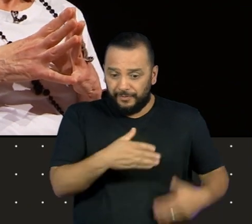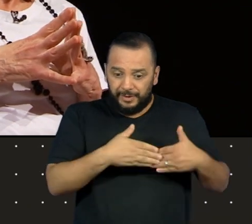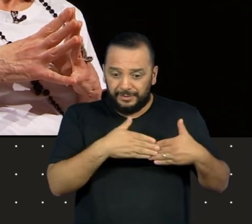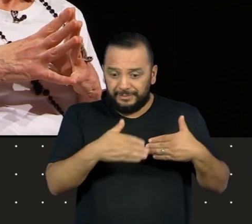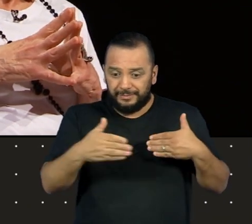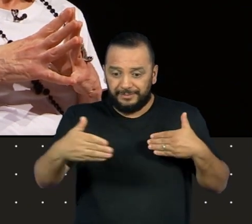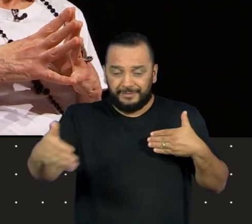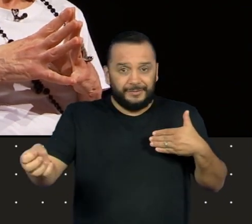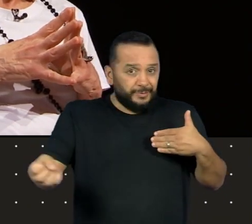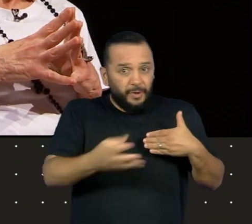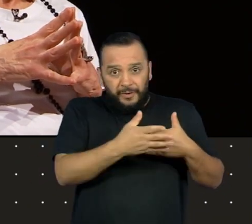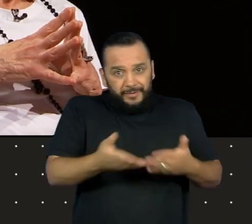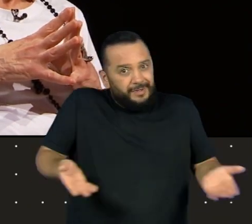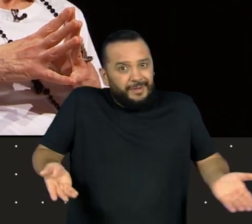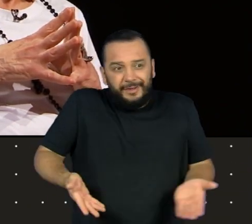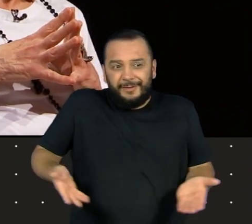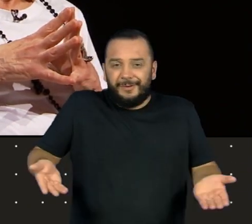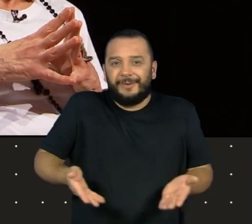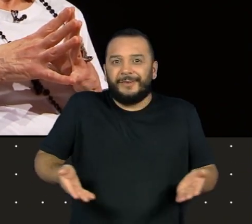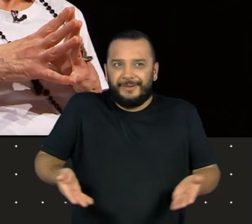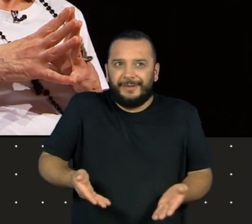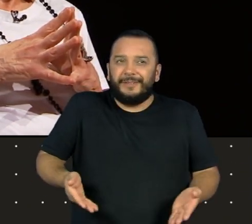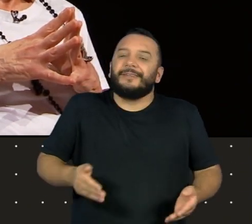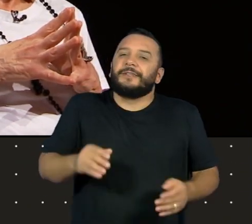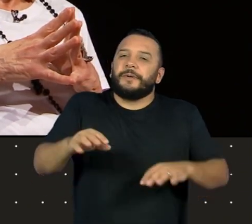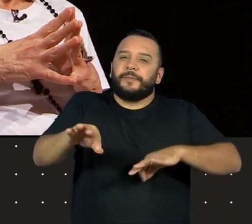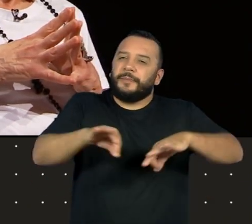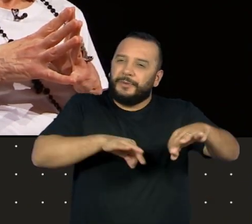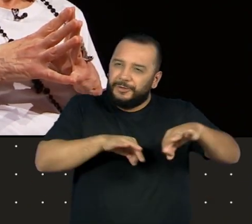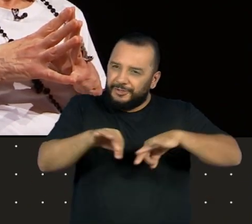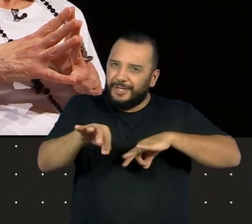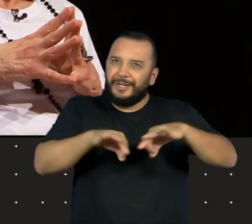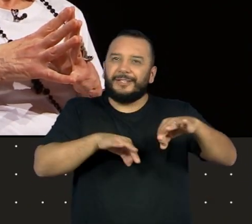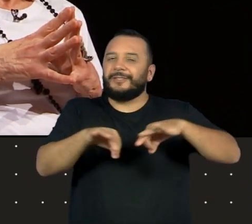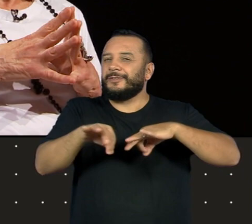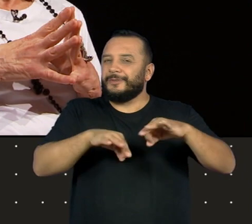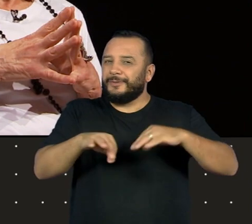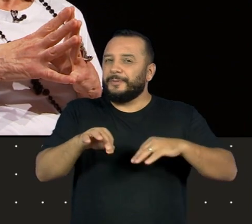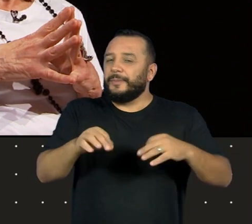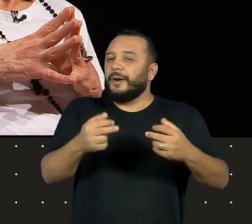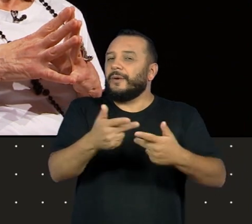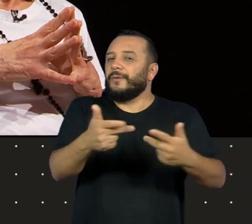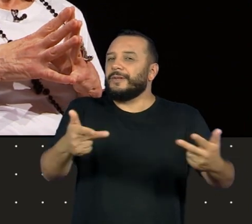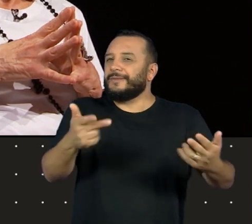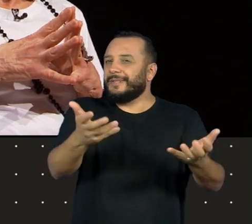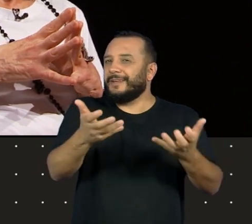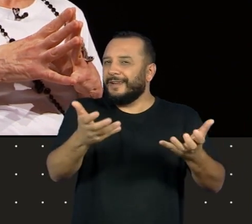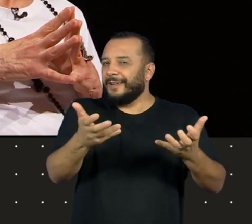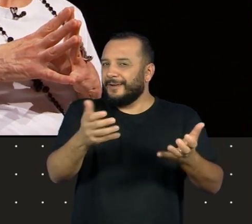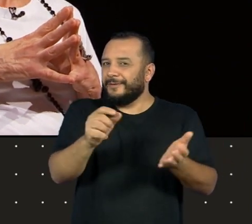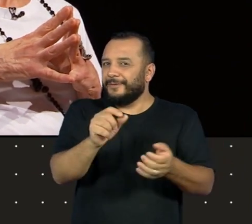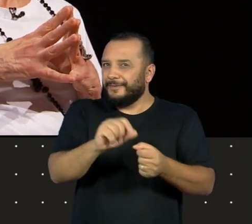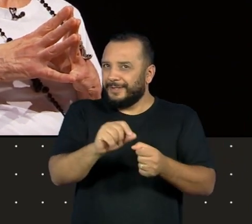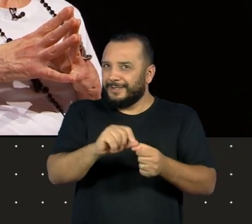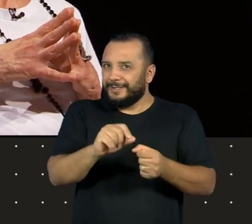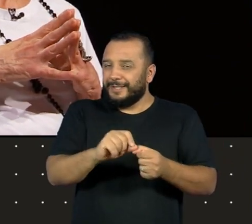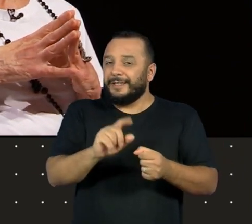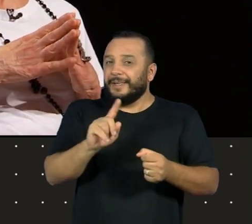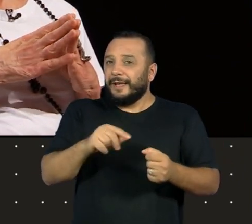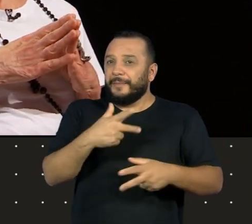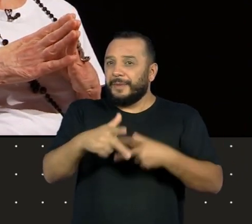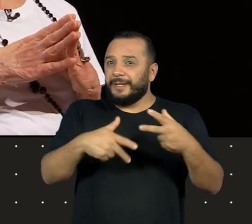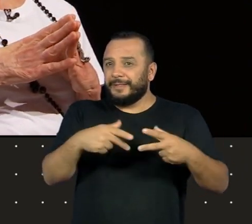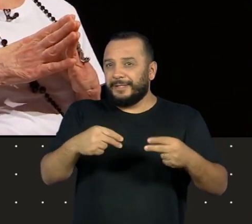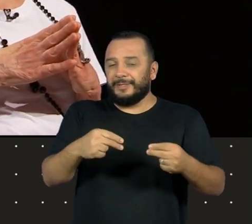agora é um grande projeto, uma coisa que você queira fazer, que na verdade é um presente para nós, que